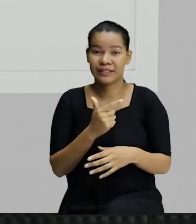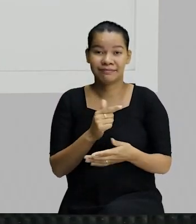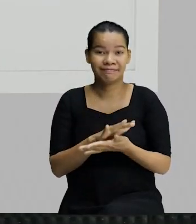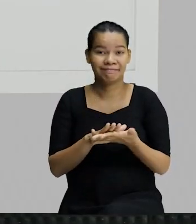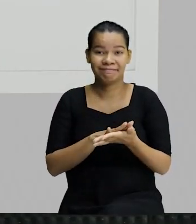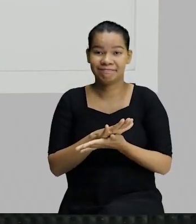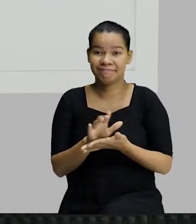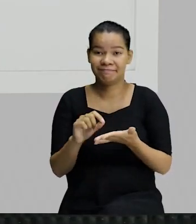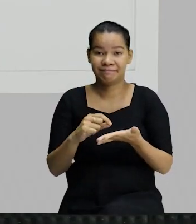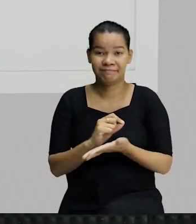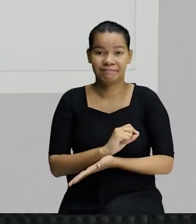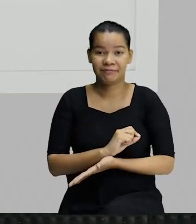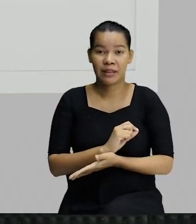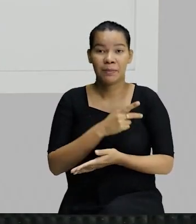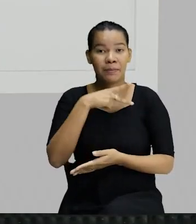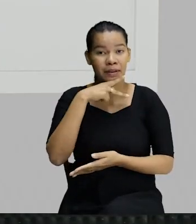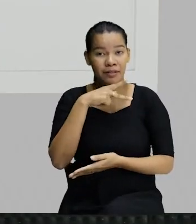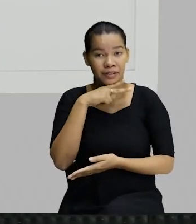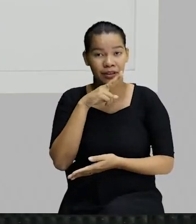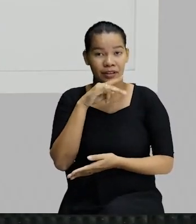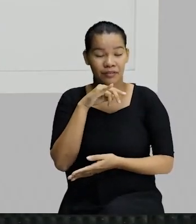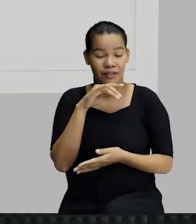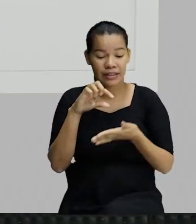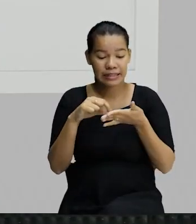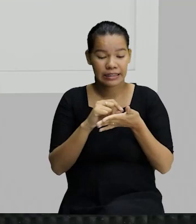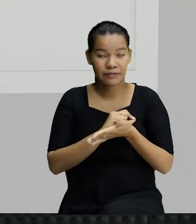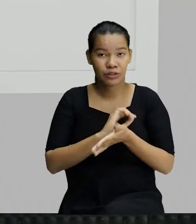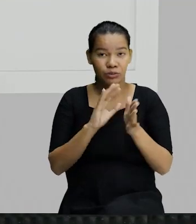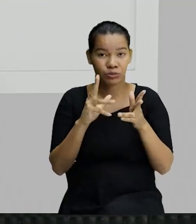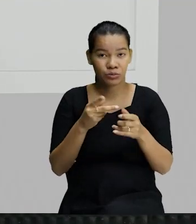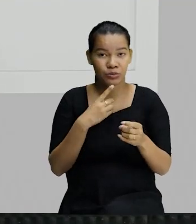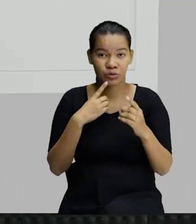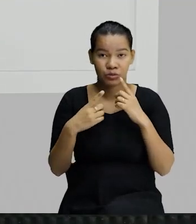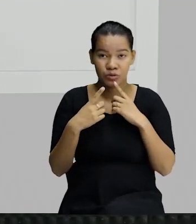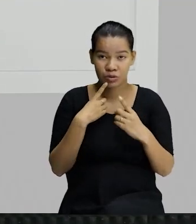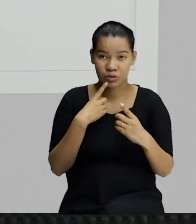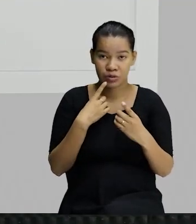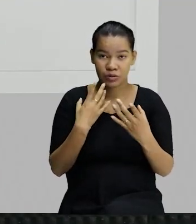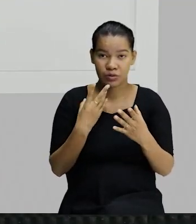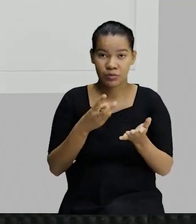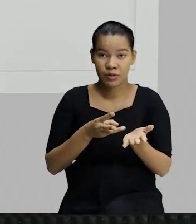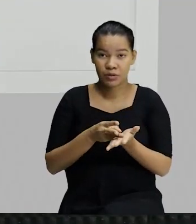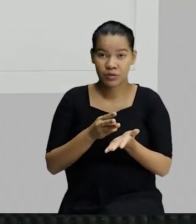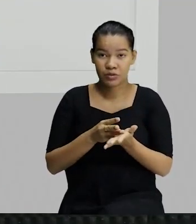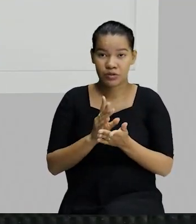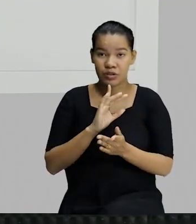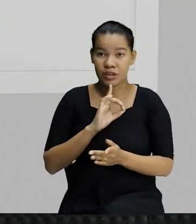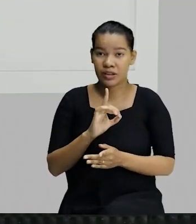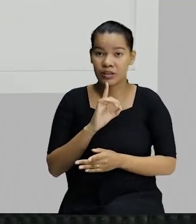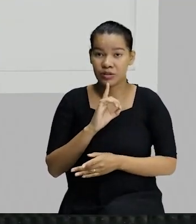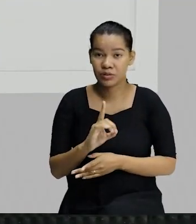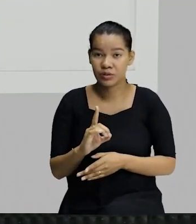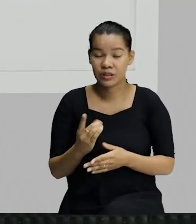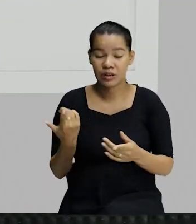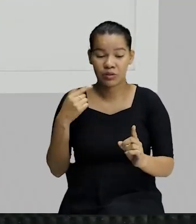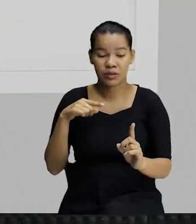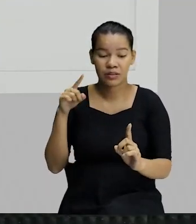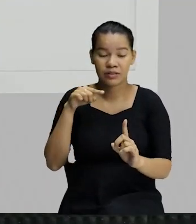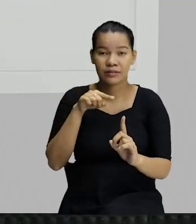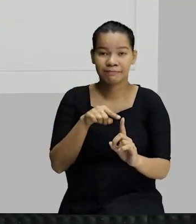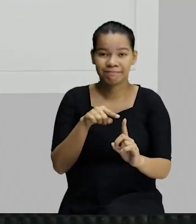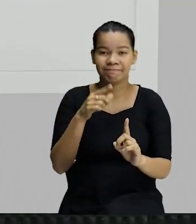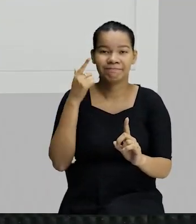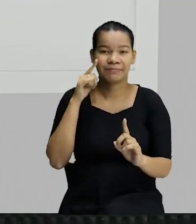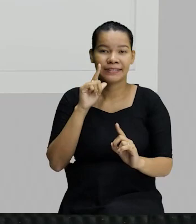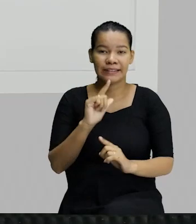esta escrita em diálogos, aí o mesmo método dialético. E aí alcançar a felicidade para eles está muito envolvido com o quê?